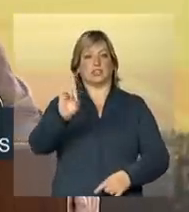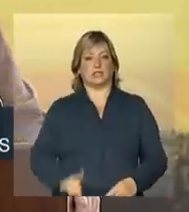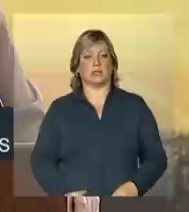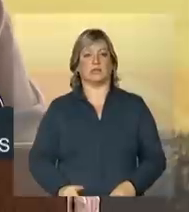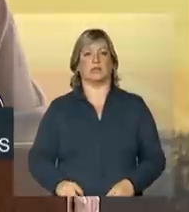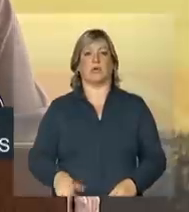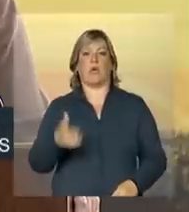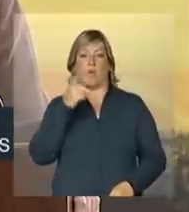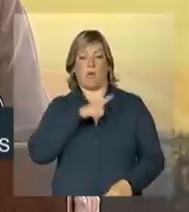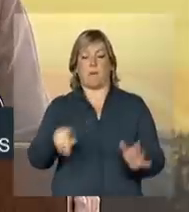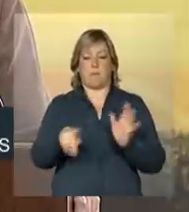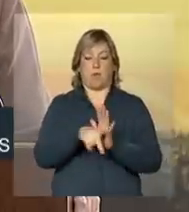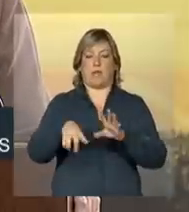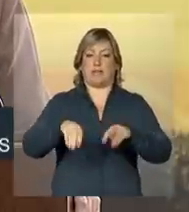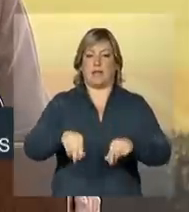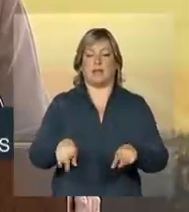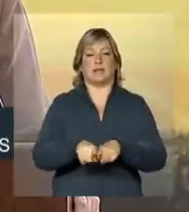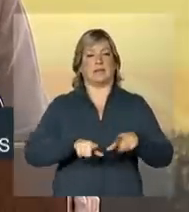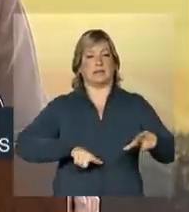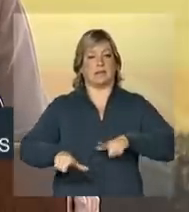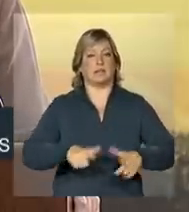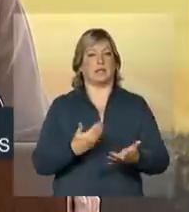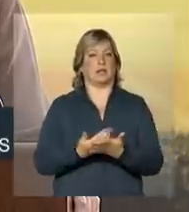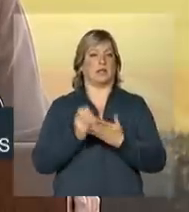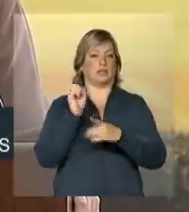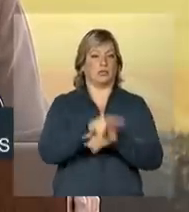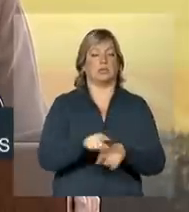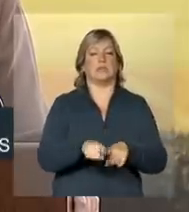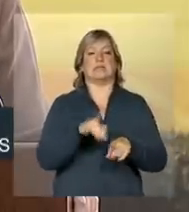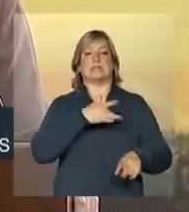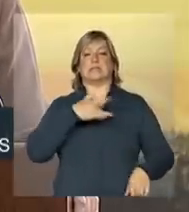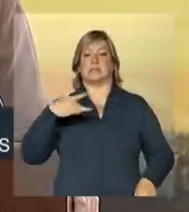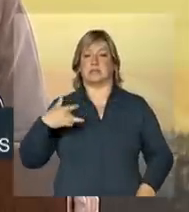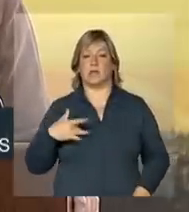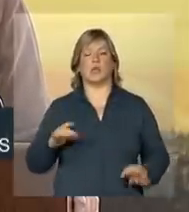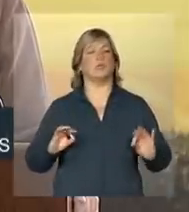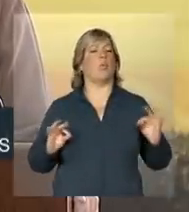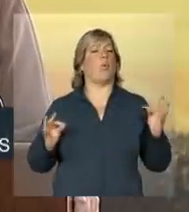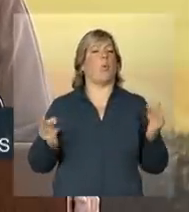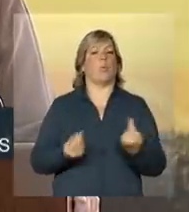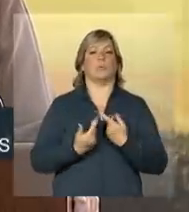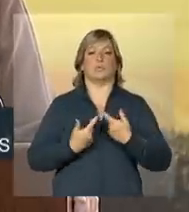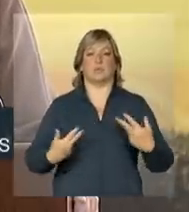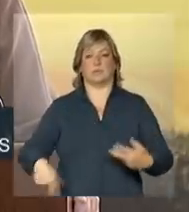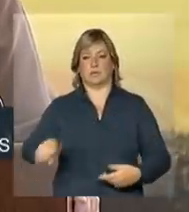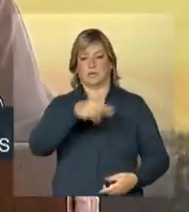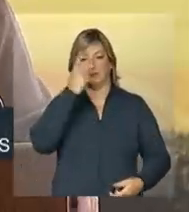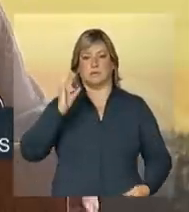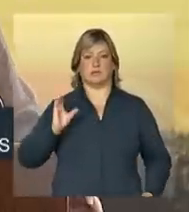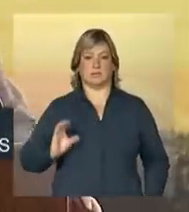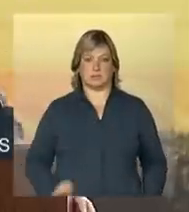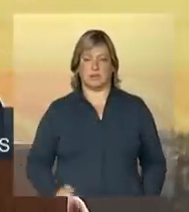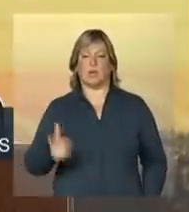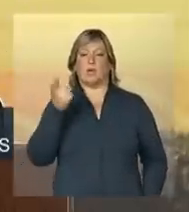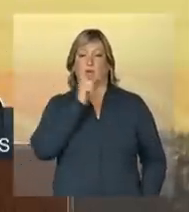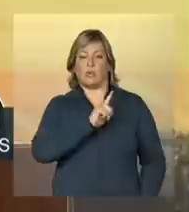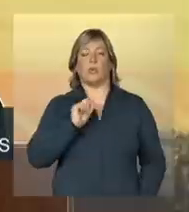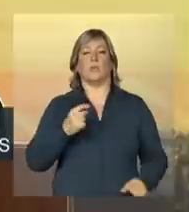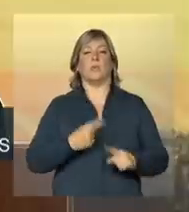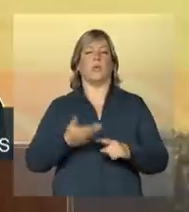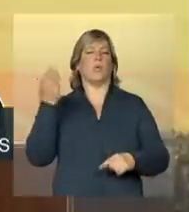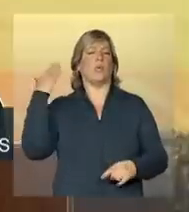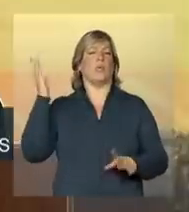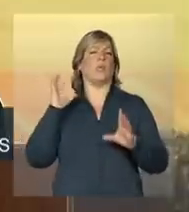Terra ao trabalho à educação à saúde a todos esses cidadãos por tantas